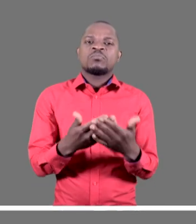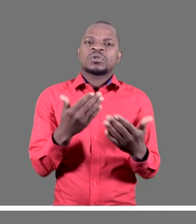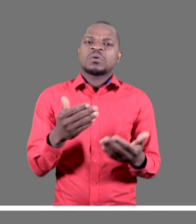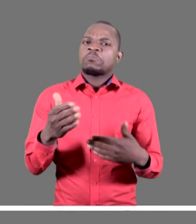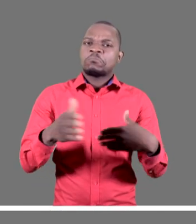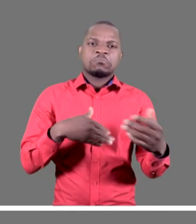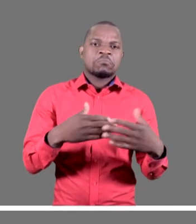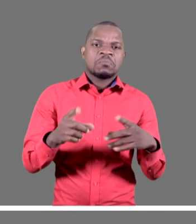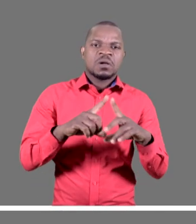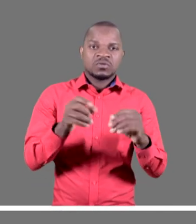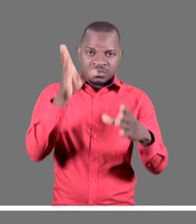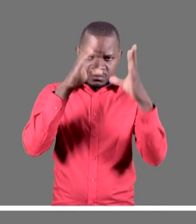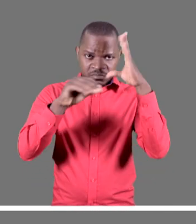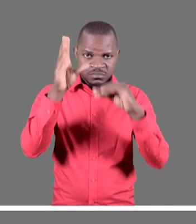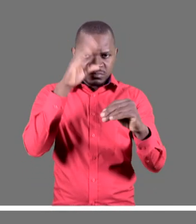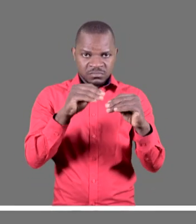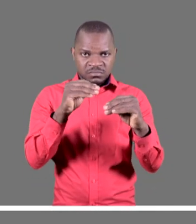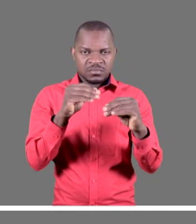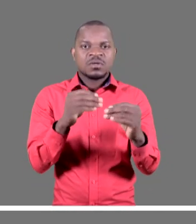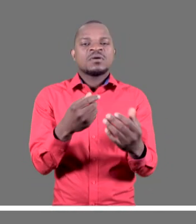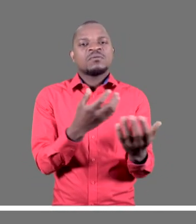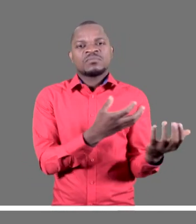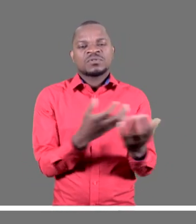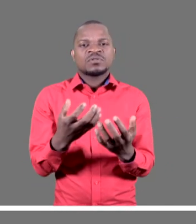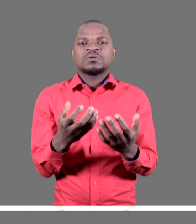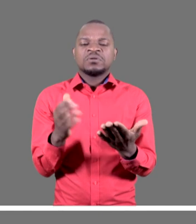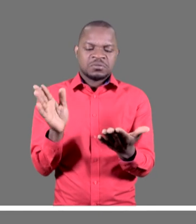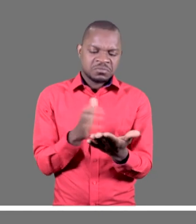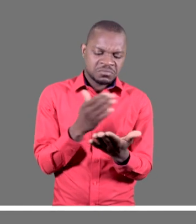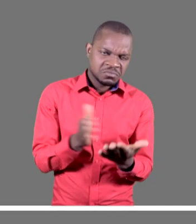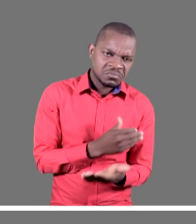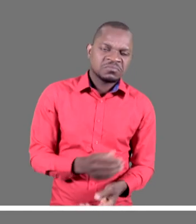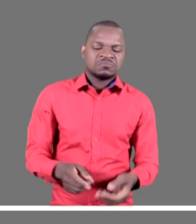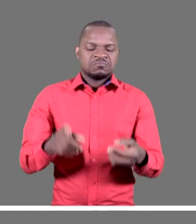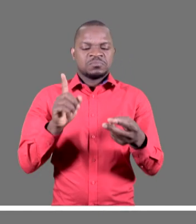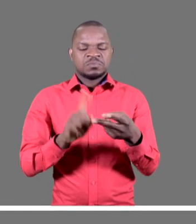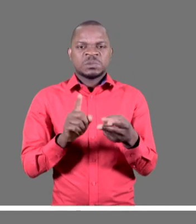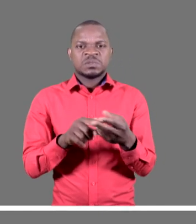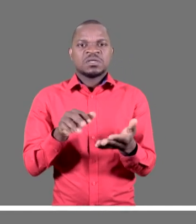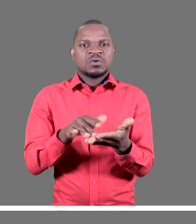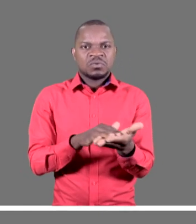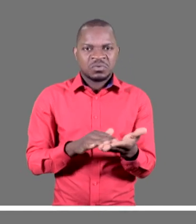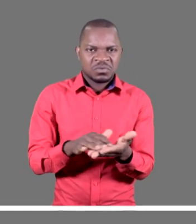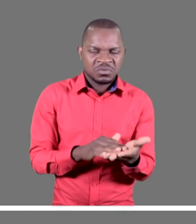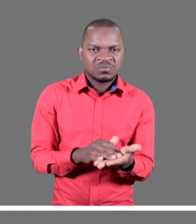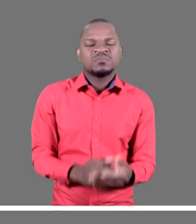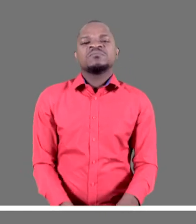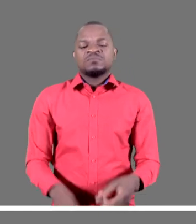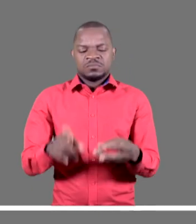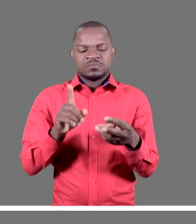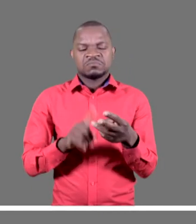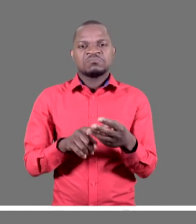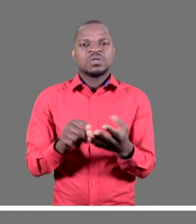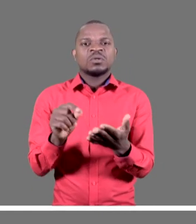depende de informação, livros, de material didático, de professores capacitados, de